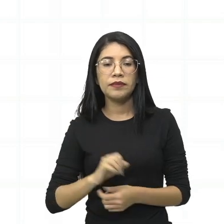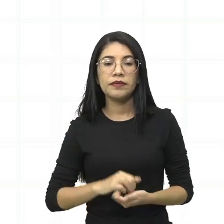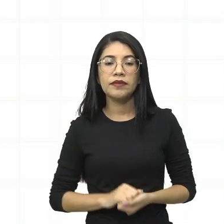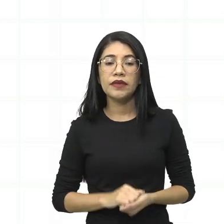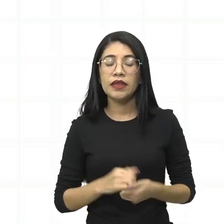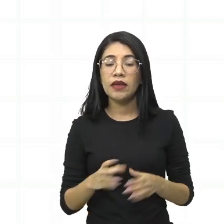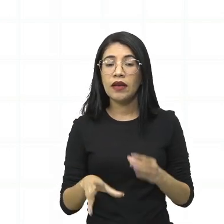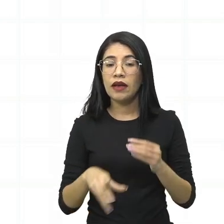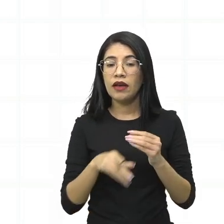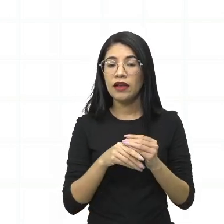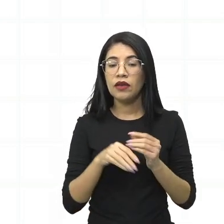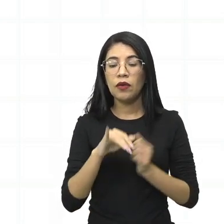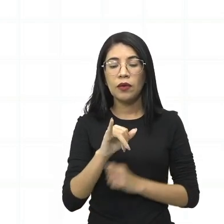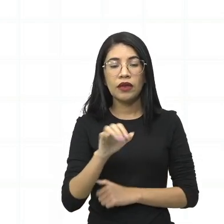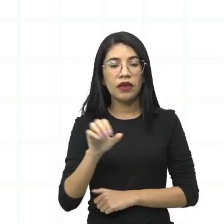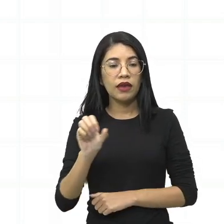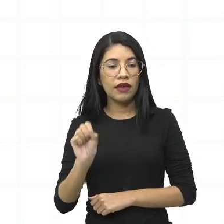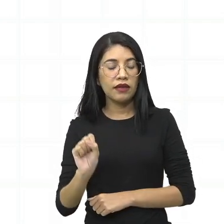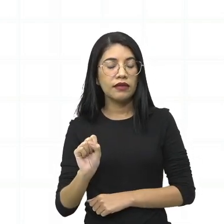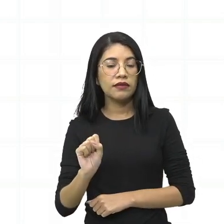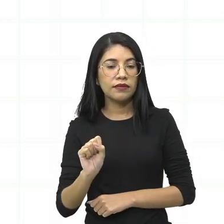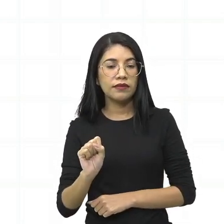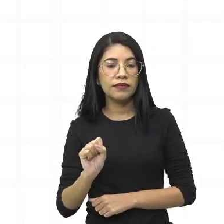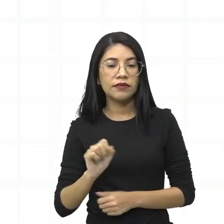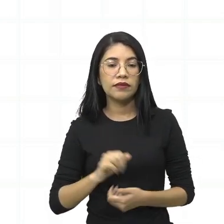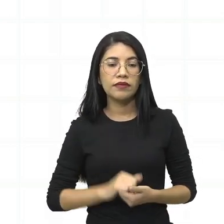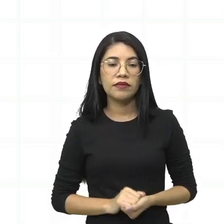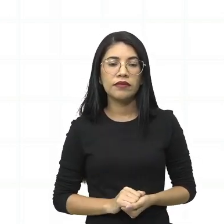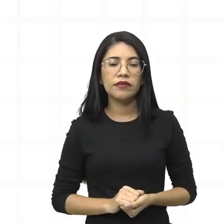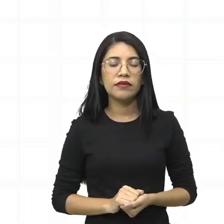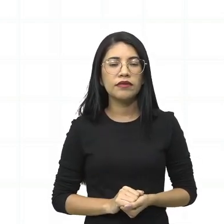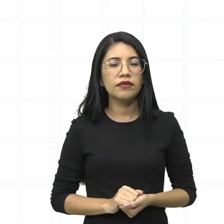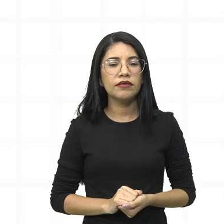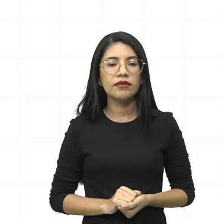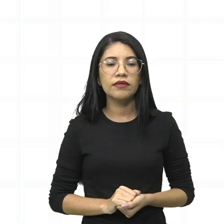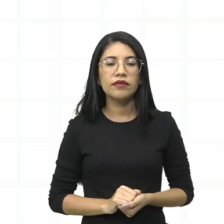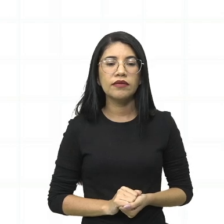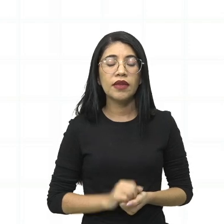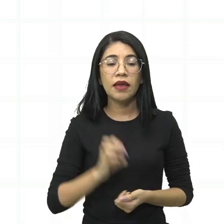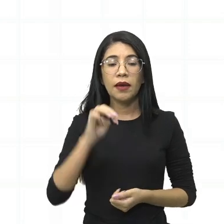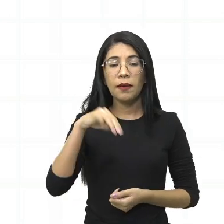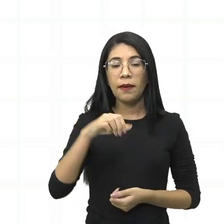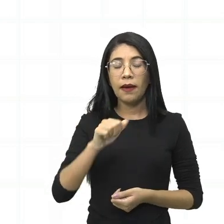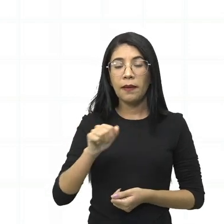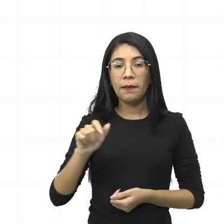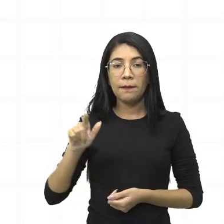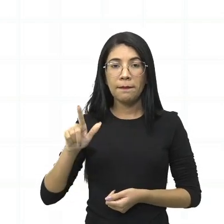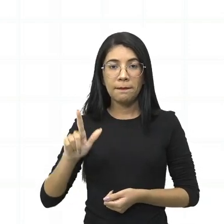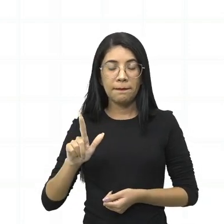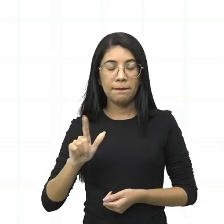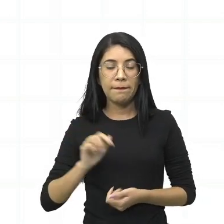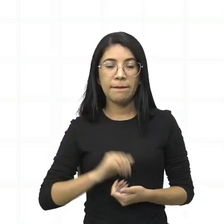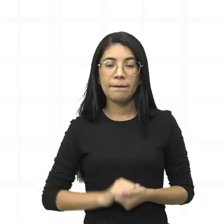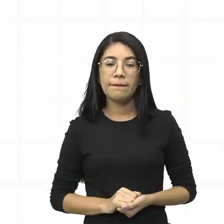só, acrescentei o IS aqui também. Mal.